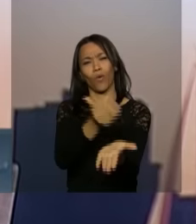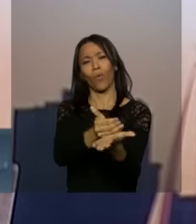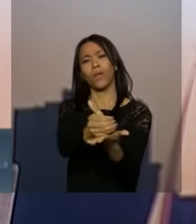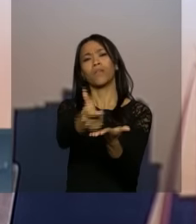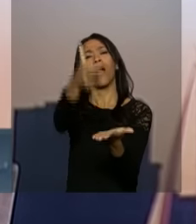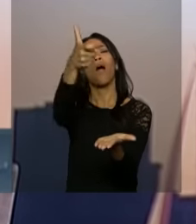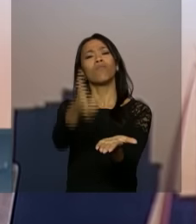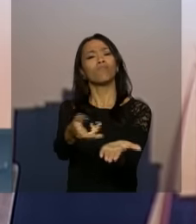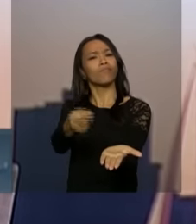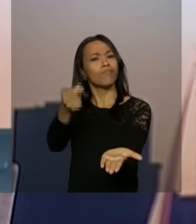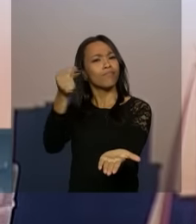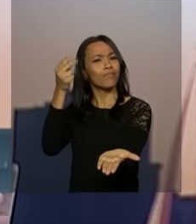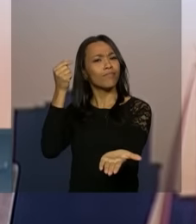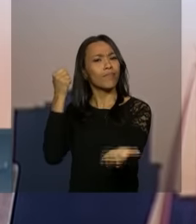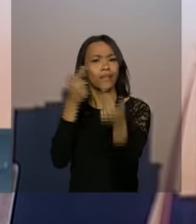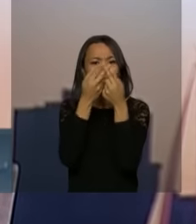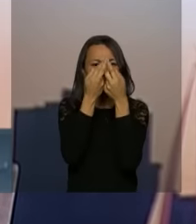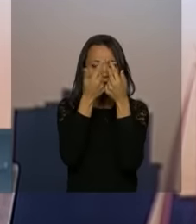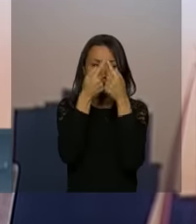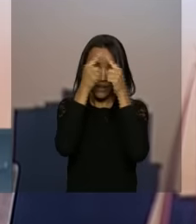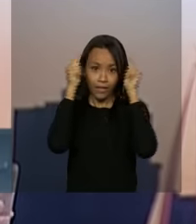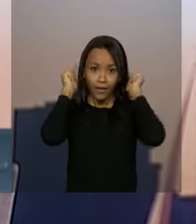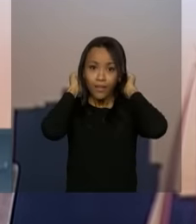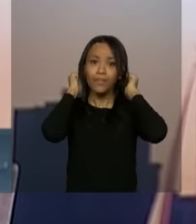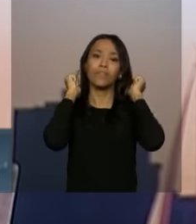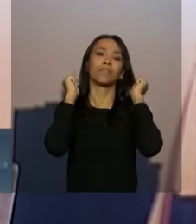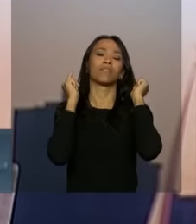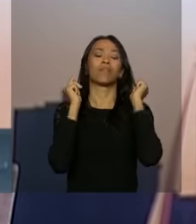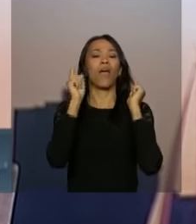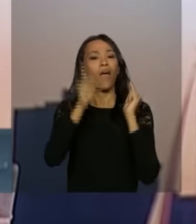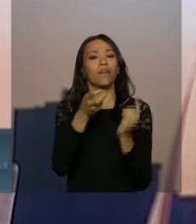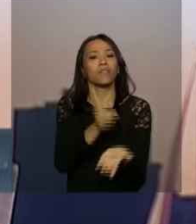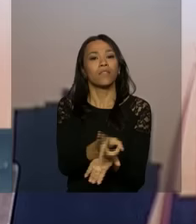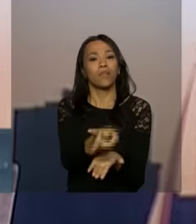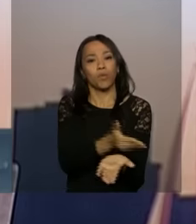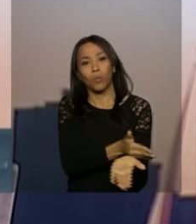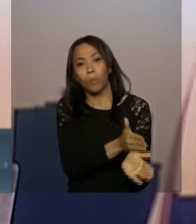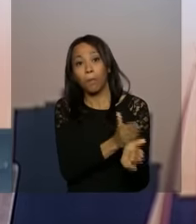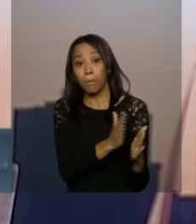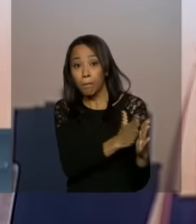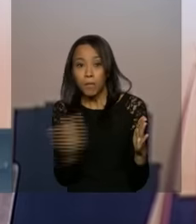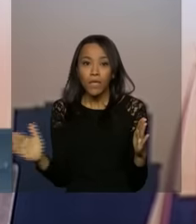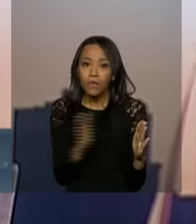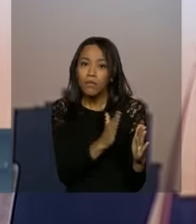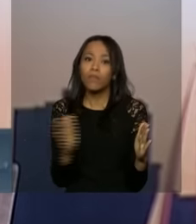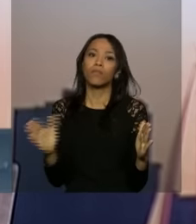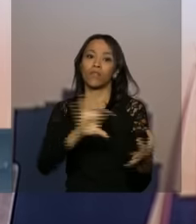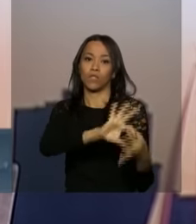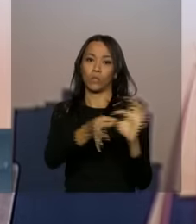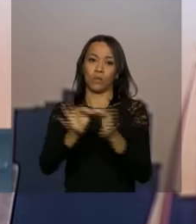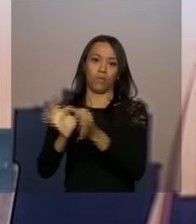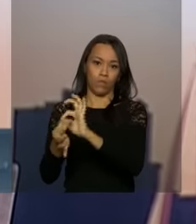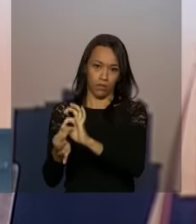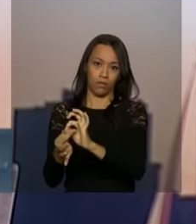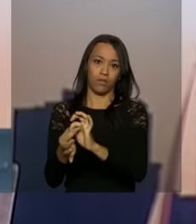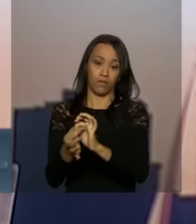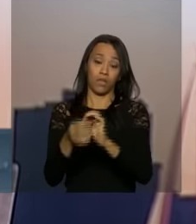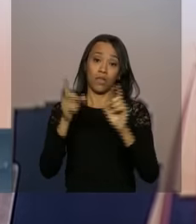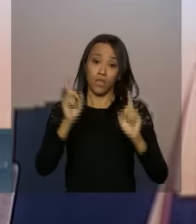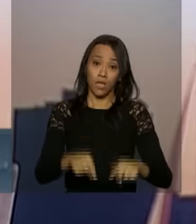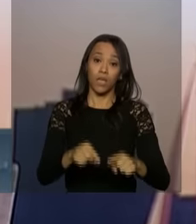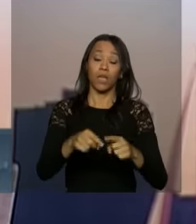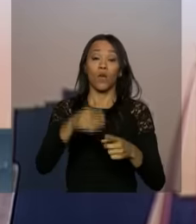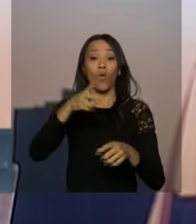Antiga. Era sempre durante as Olimpíadas que eles, os